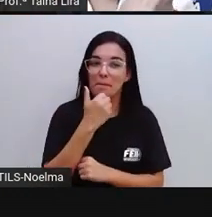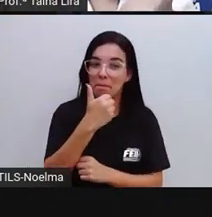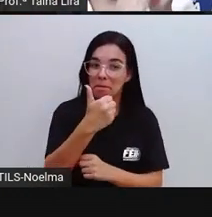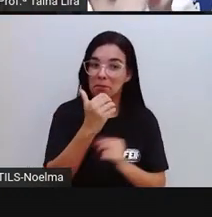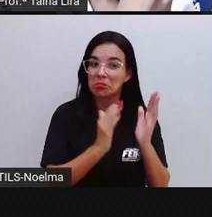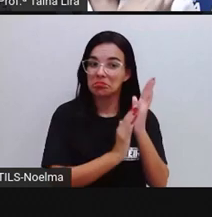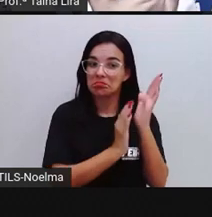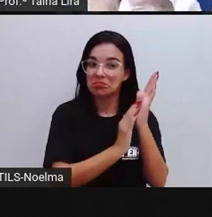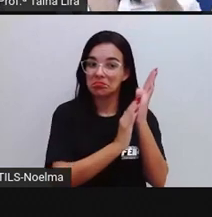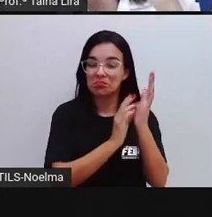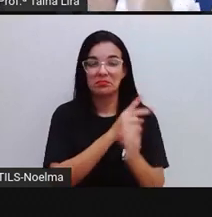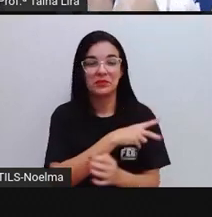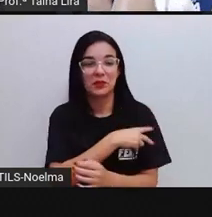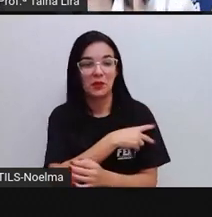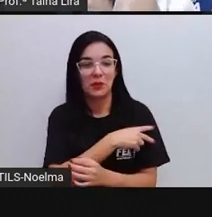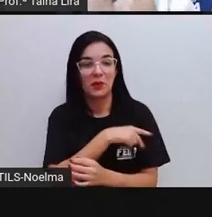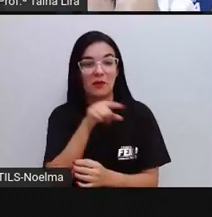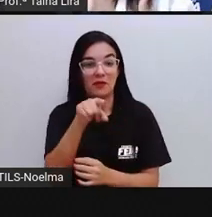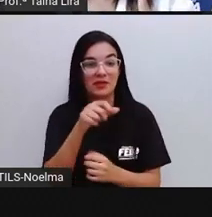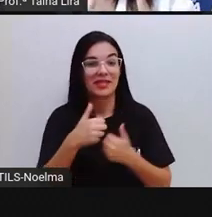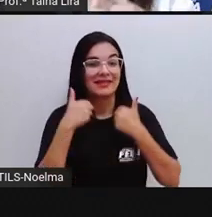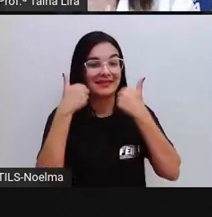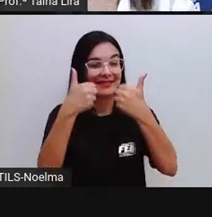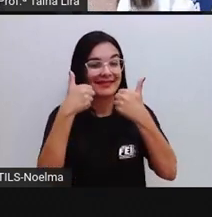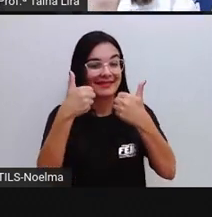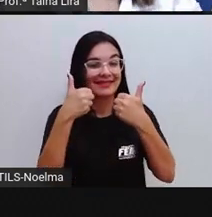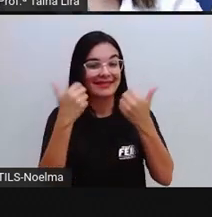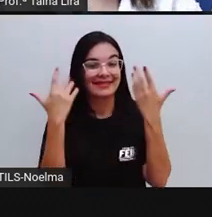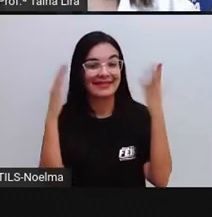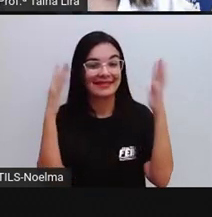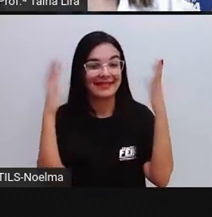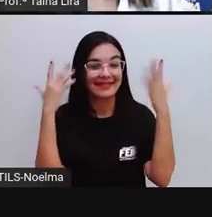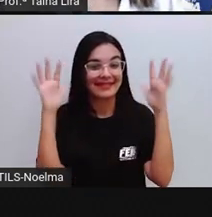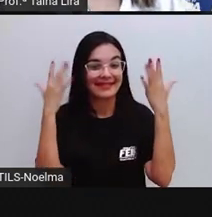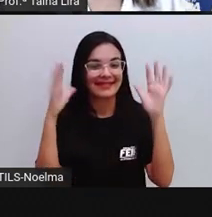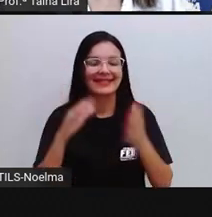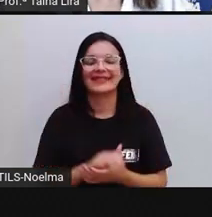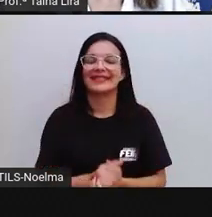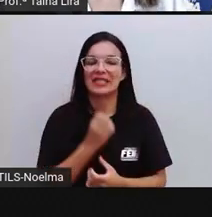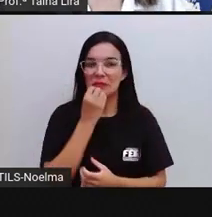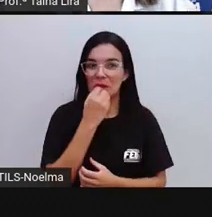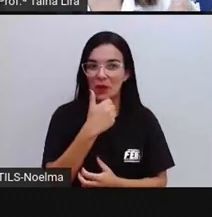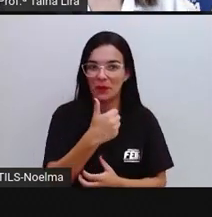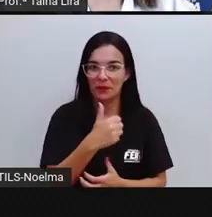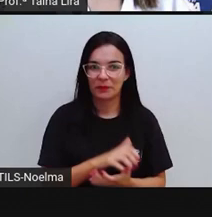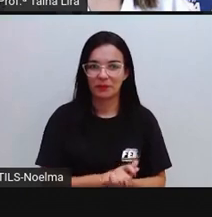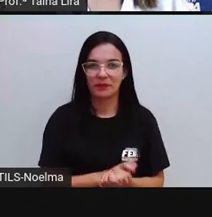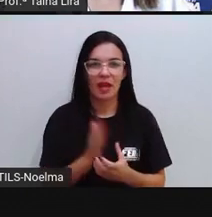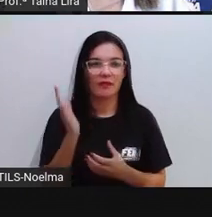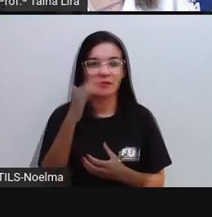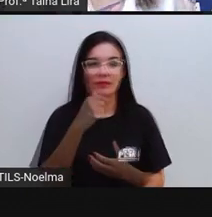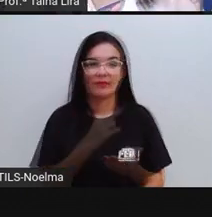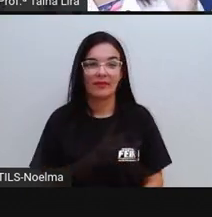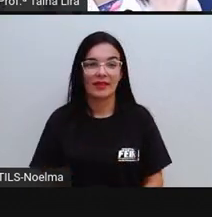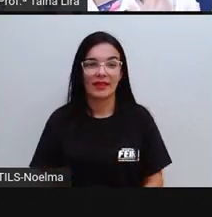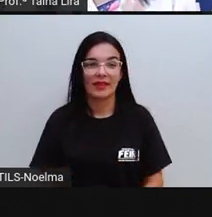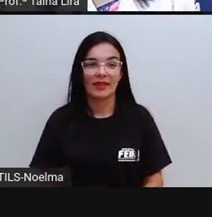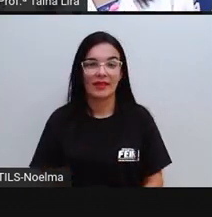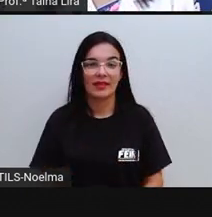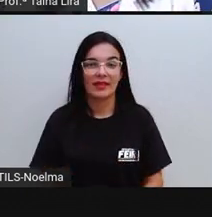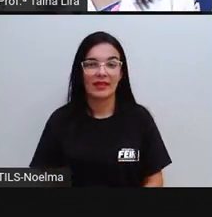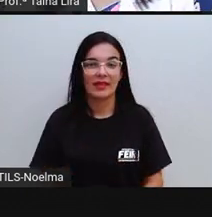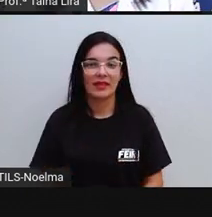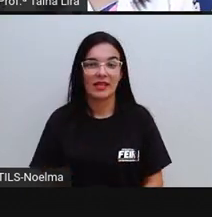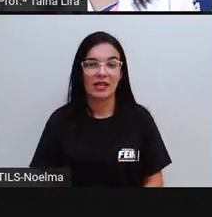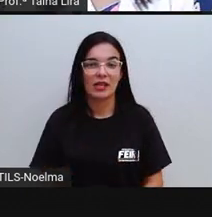segundo ano, hoje vocês estão de parabéns, estão muito afiados, viu? Então, vamos continuar?